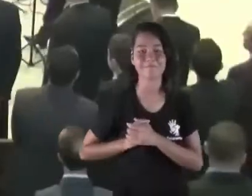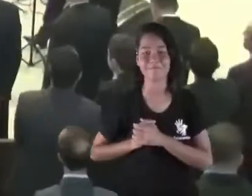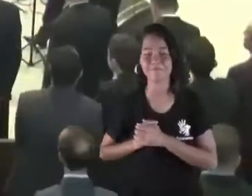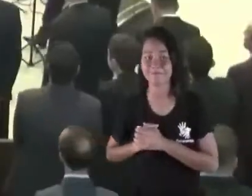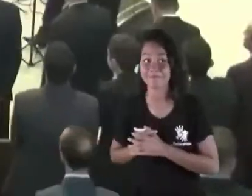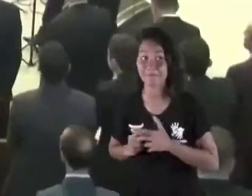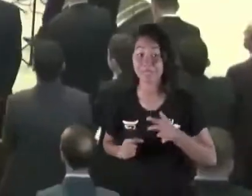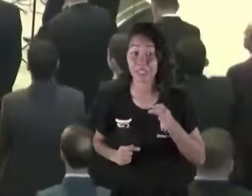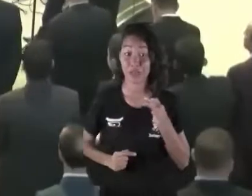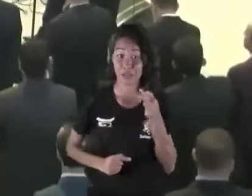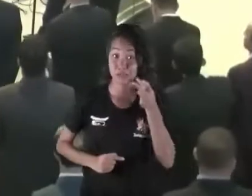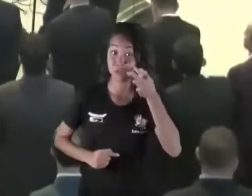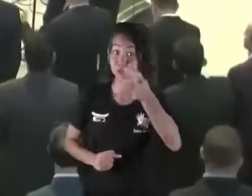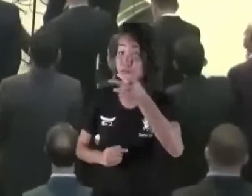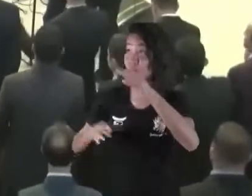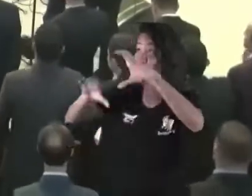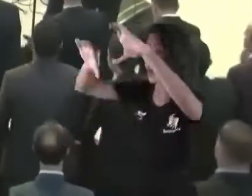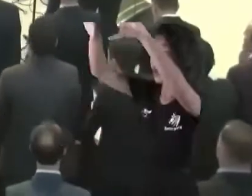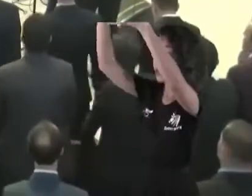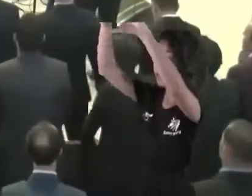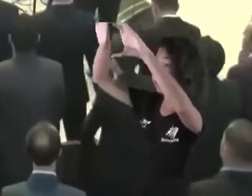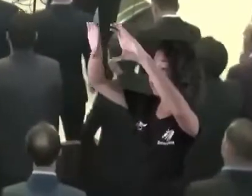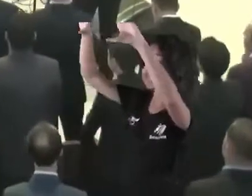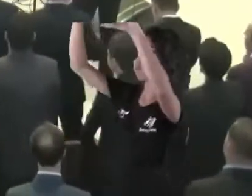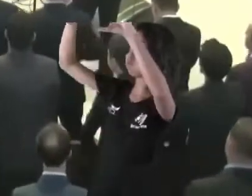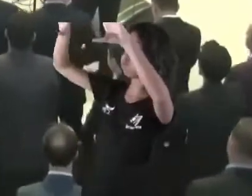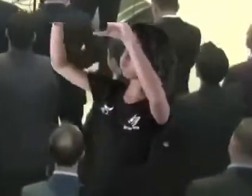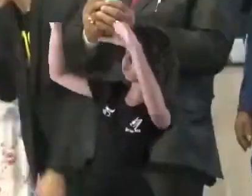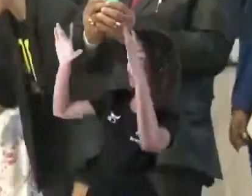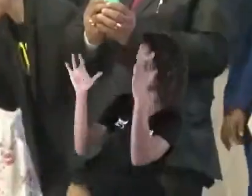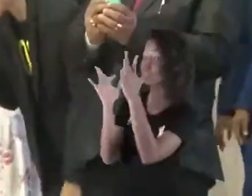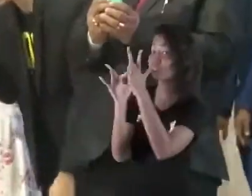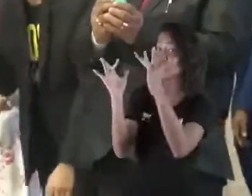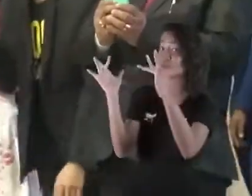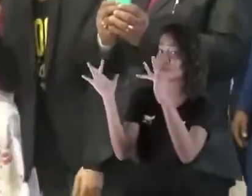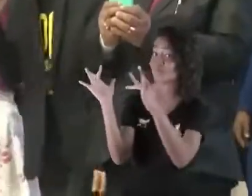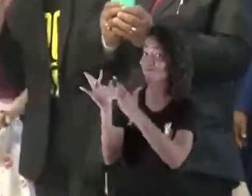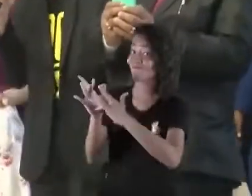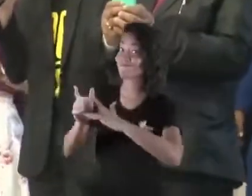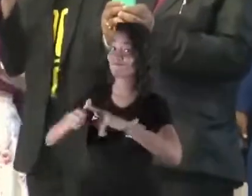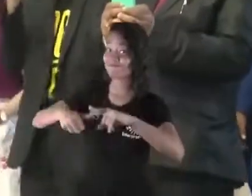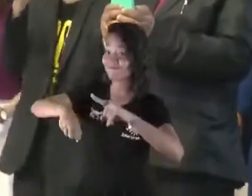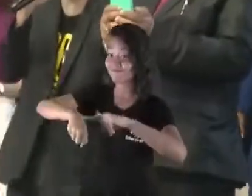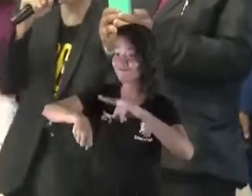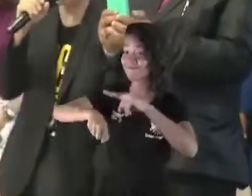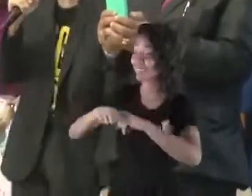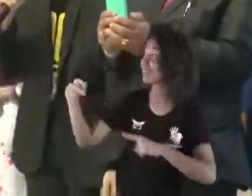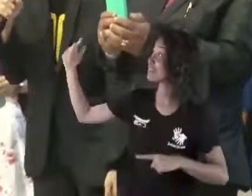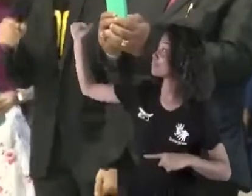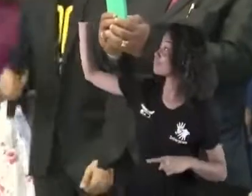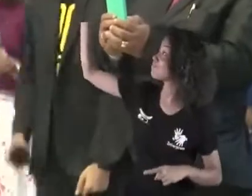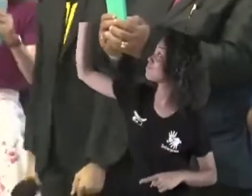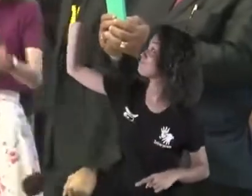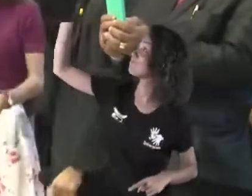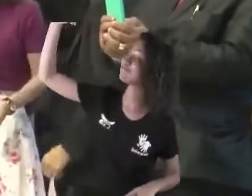Céu vai aparecer. Eu estou esperando e mais 2. Chegou